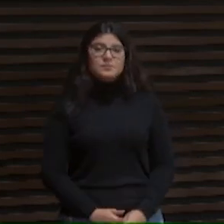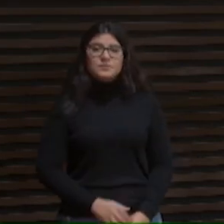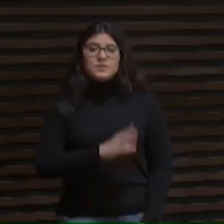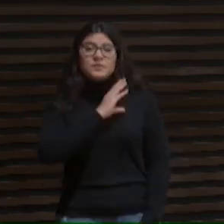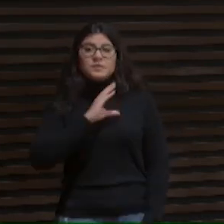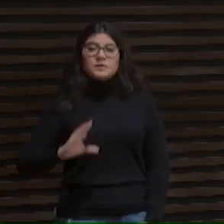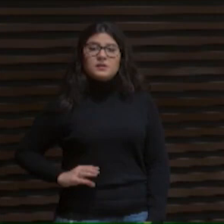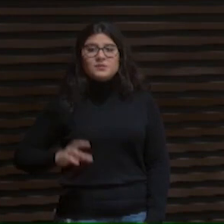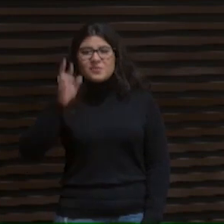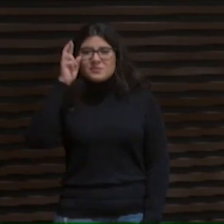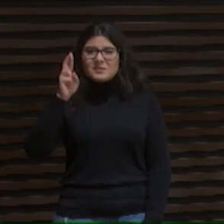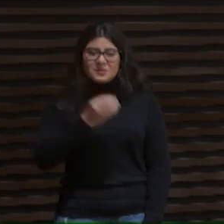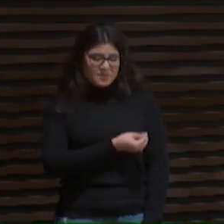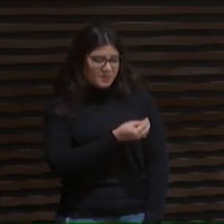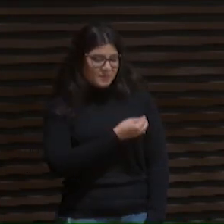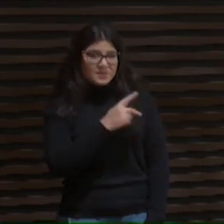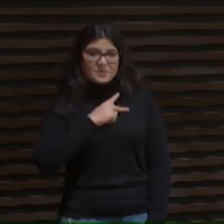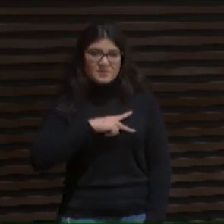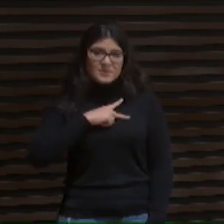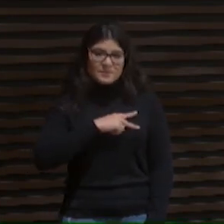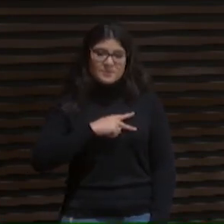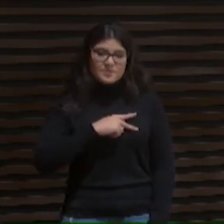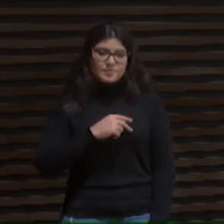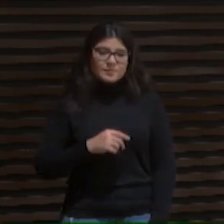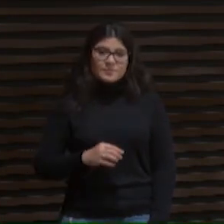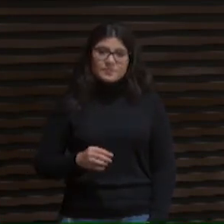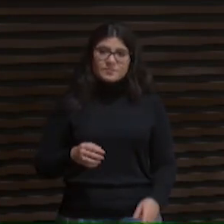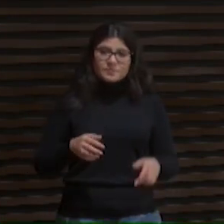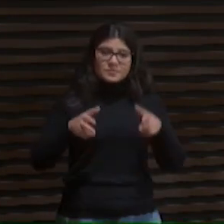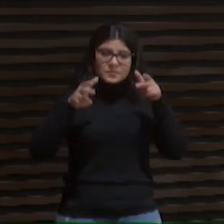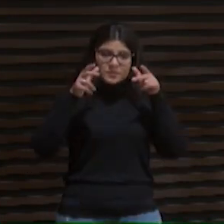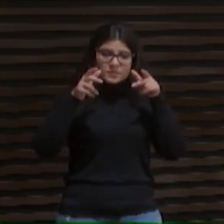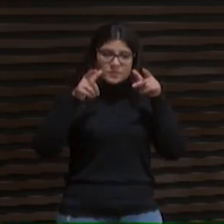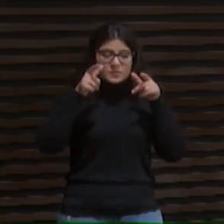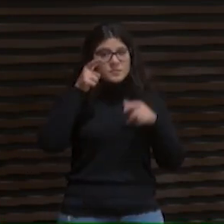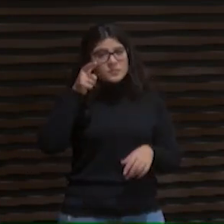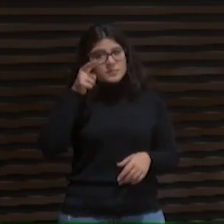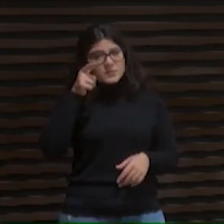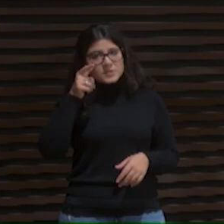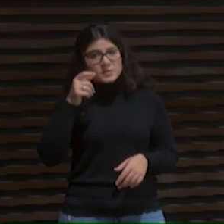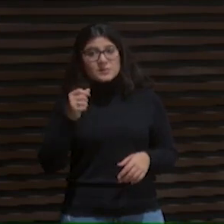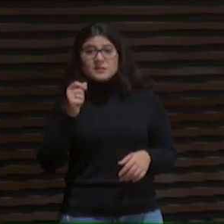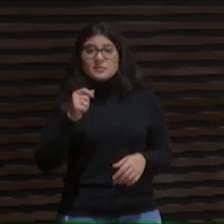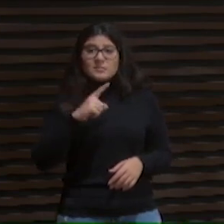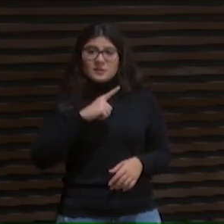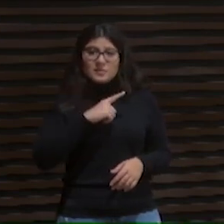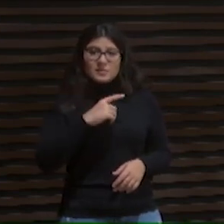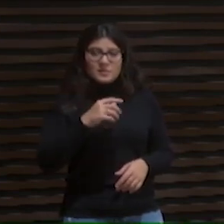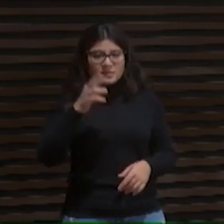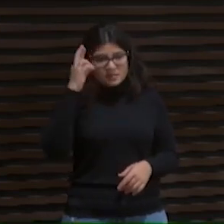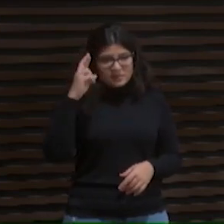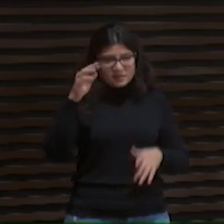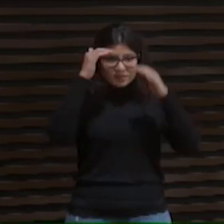Cristo era o Senhor da vida dele. E é interessante que quando há senhorio, a vida não é